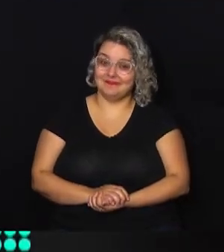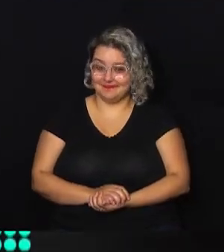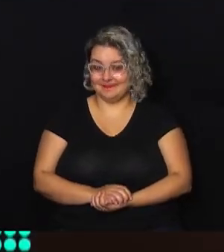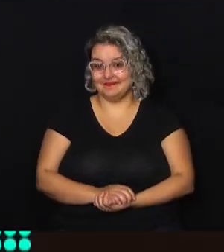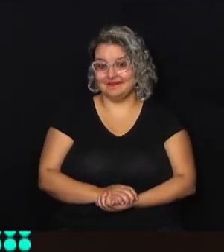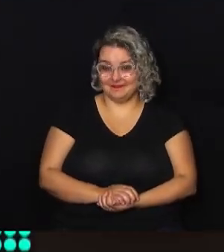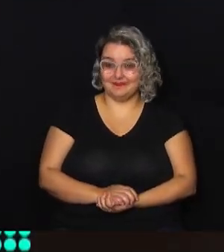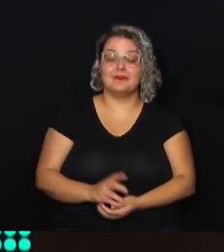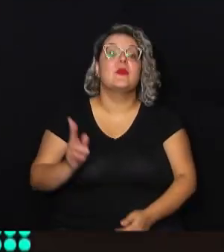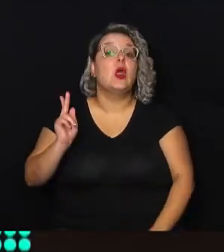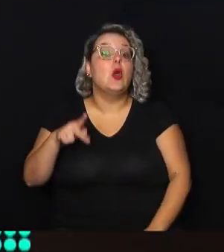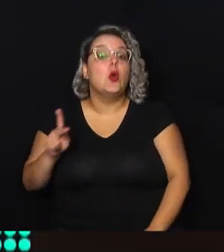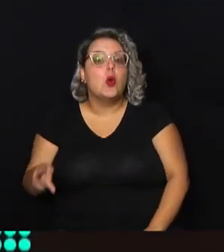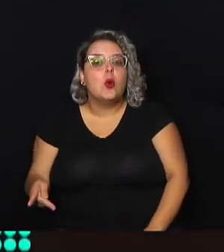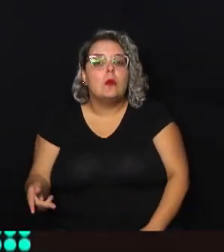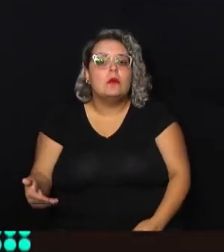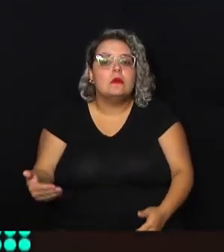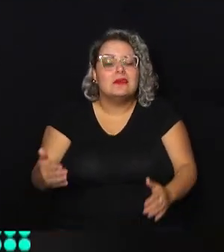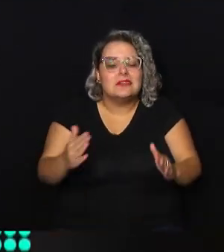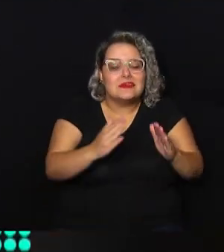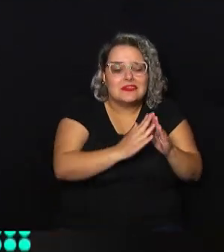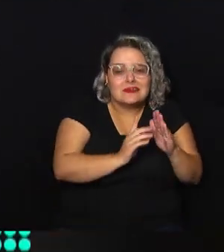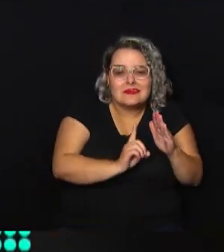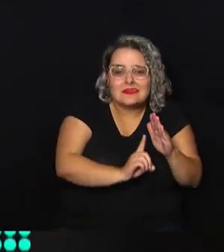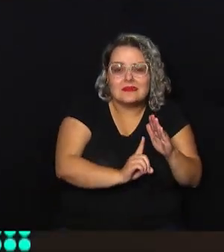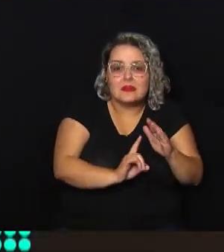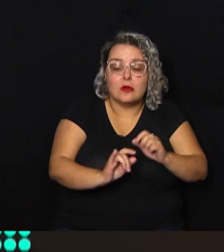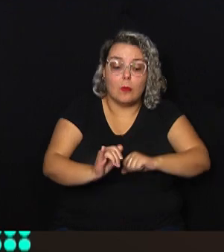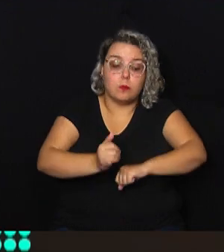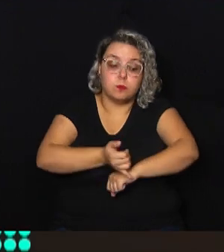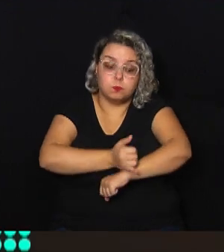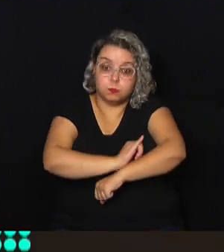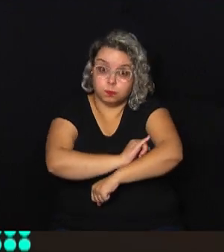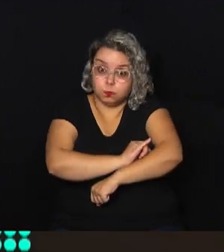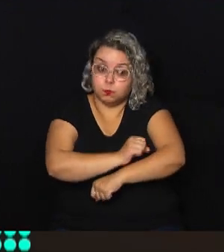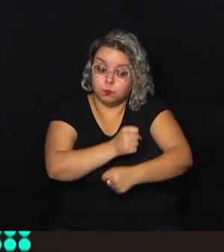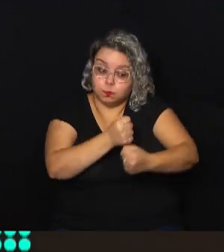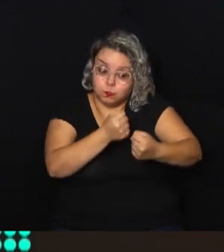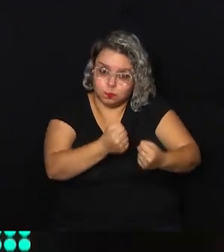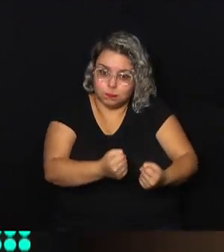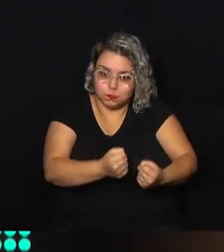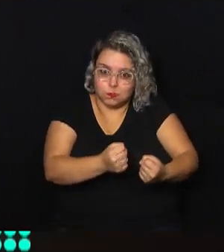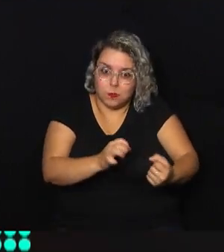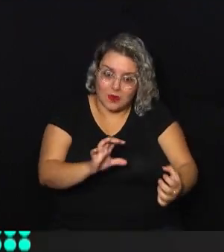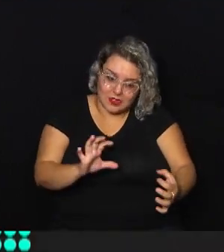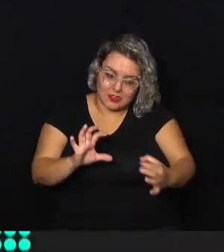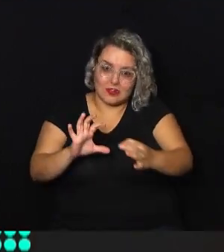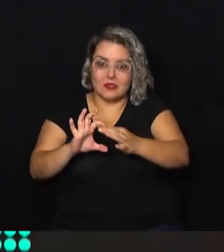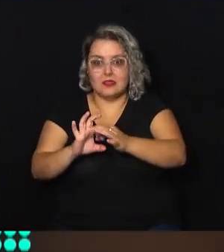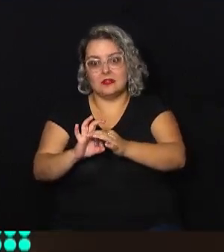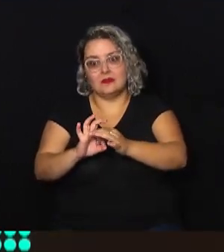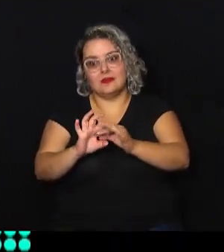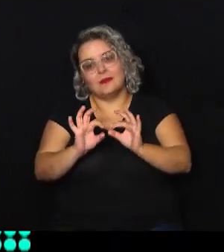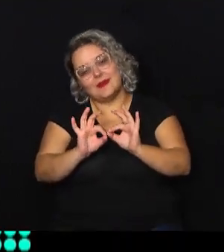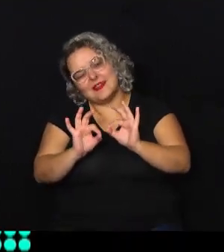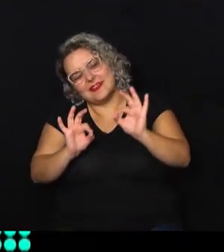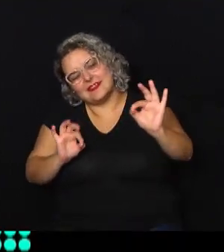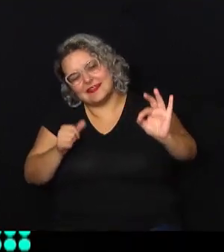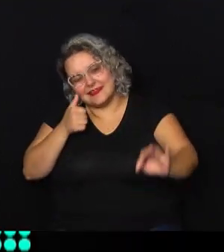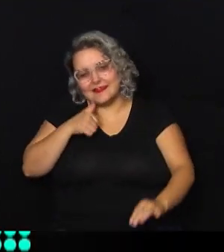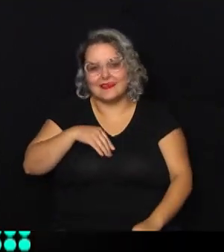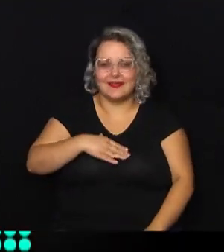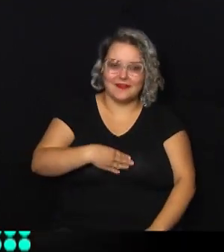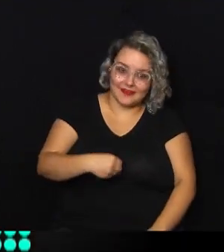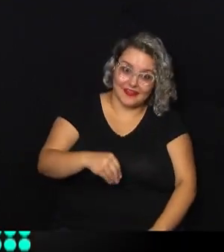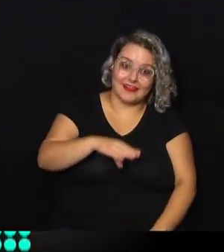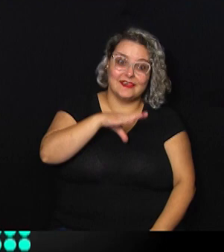Um professor recluso que vive com obesidade severa tenta se reconectar com a sua distante filha adolescente